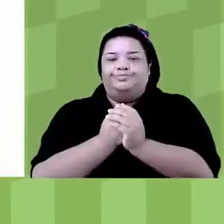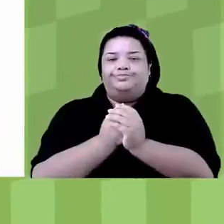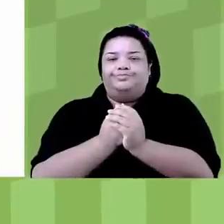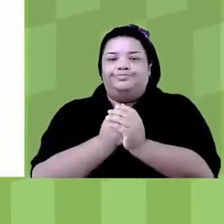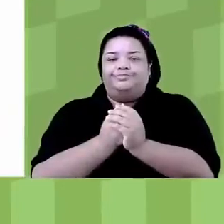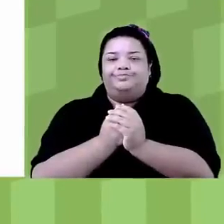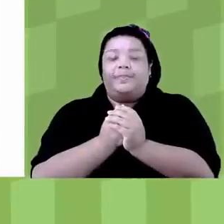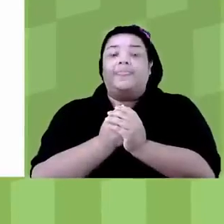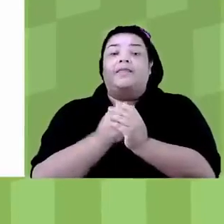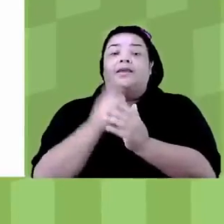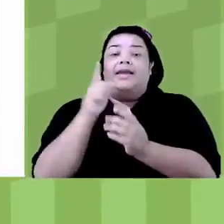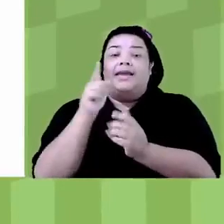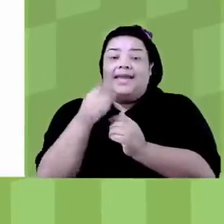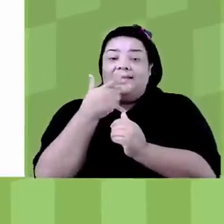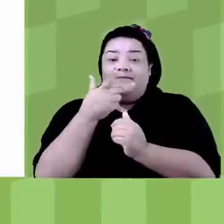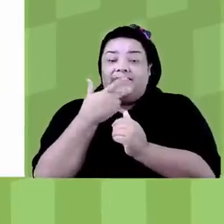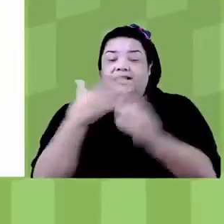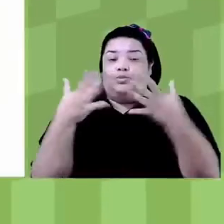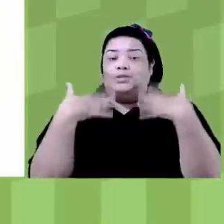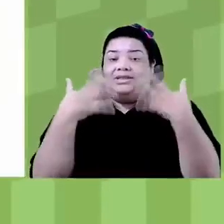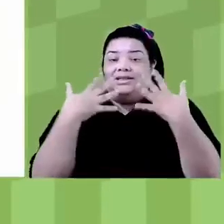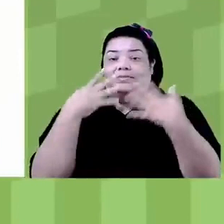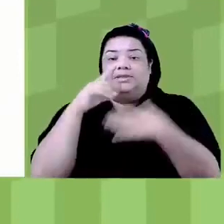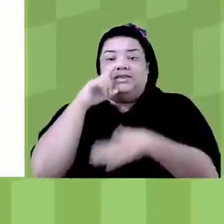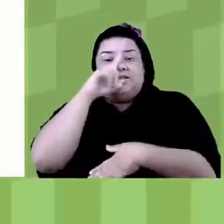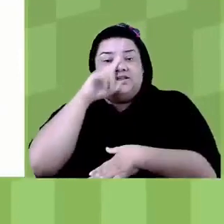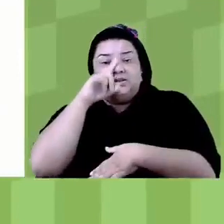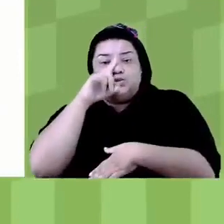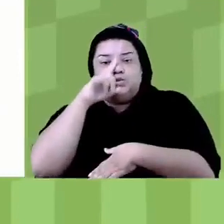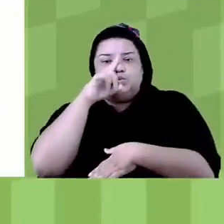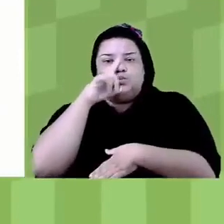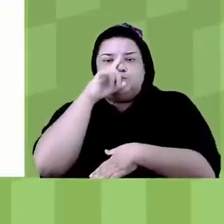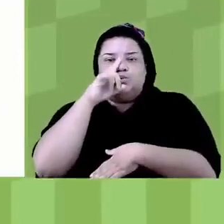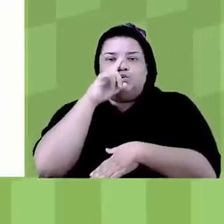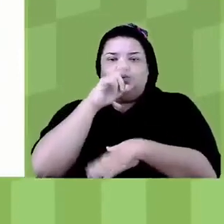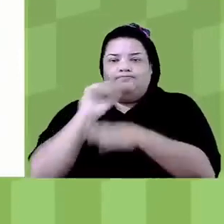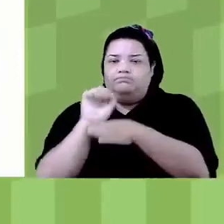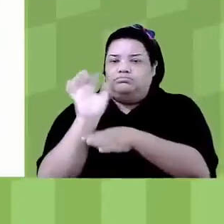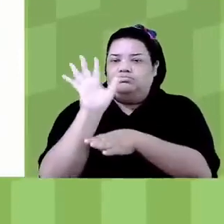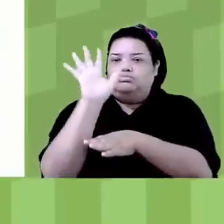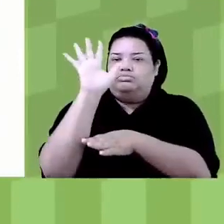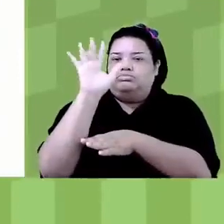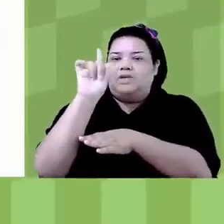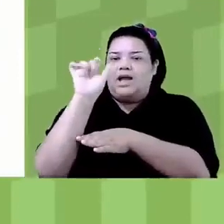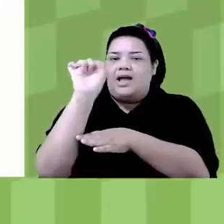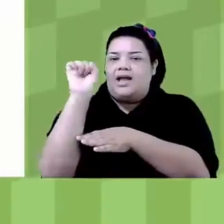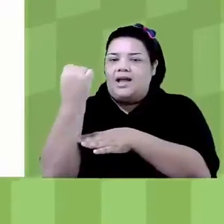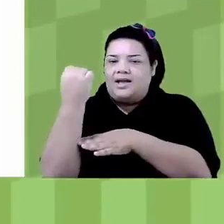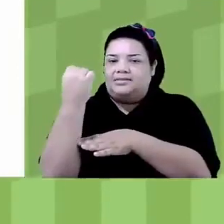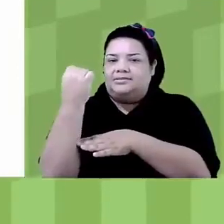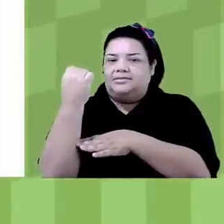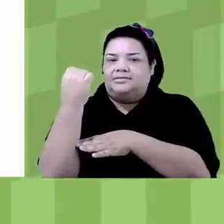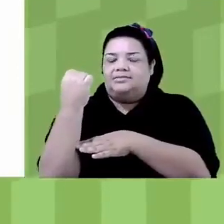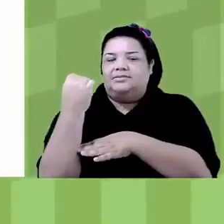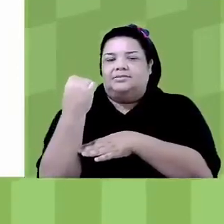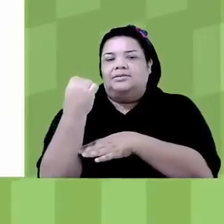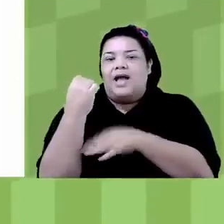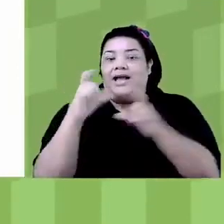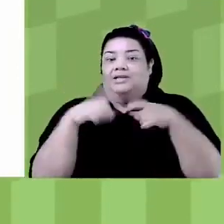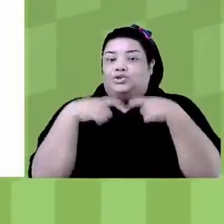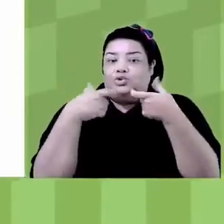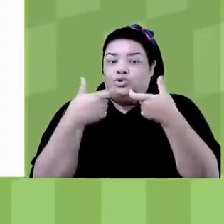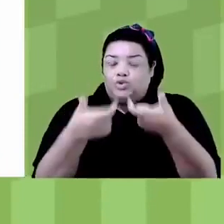do clima, trata de riscos, trata das emissões de gases de efeito estufa, tem as ações